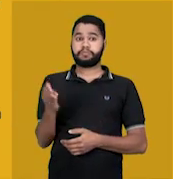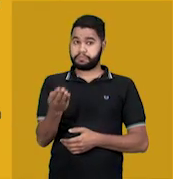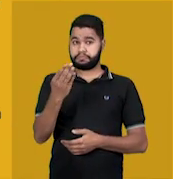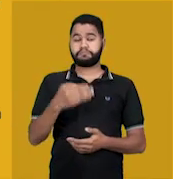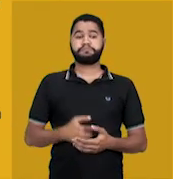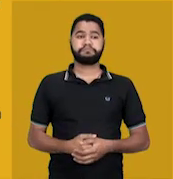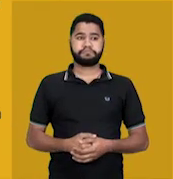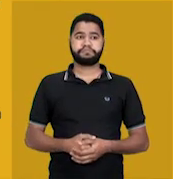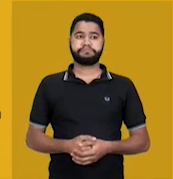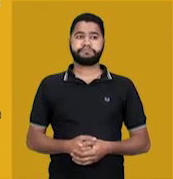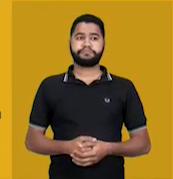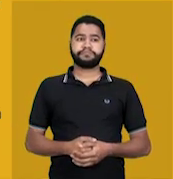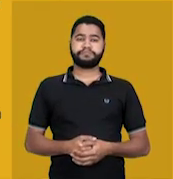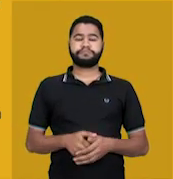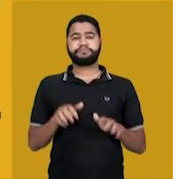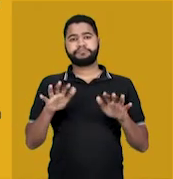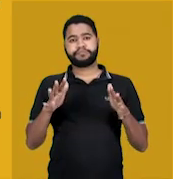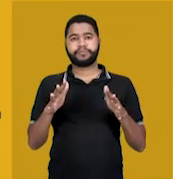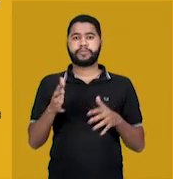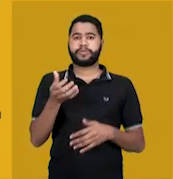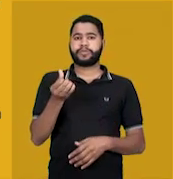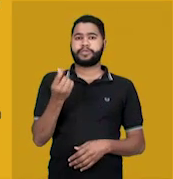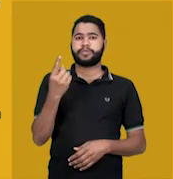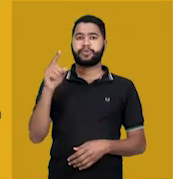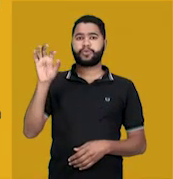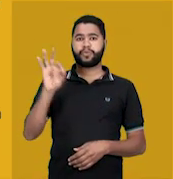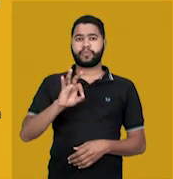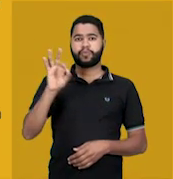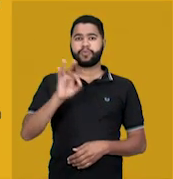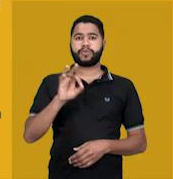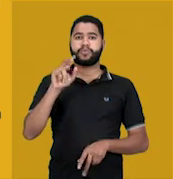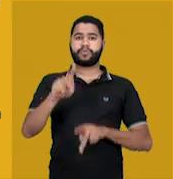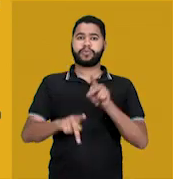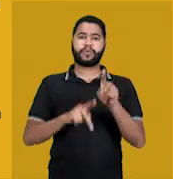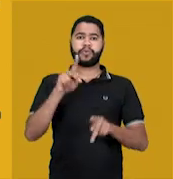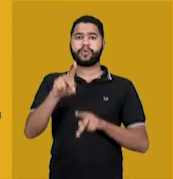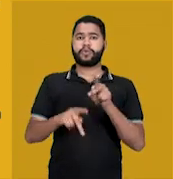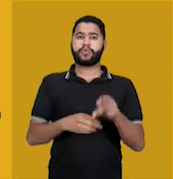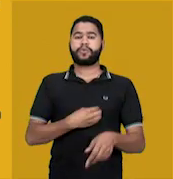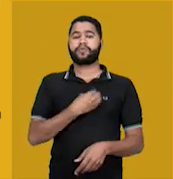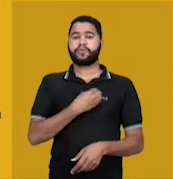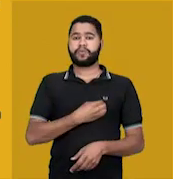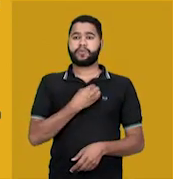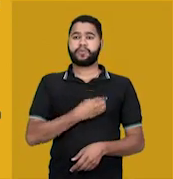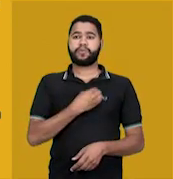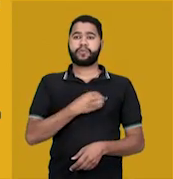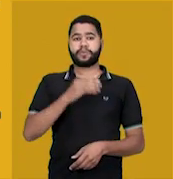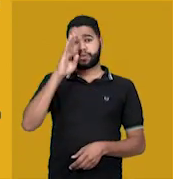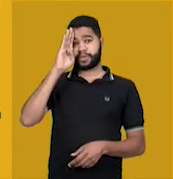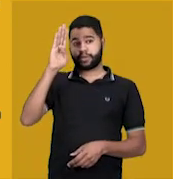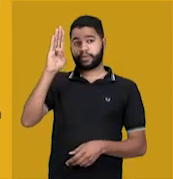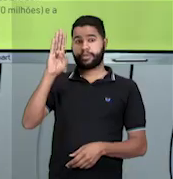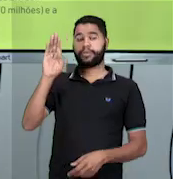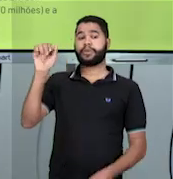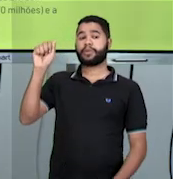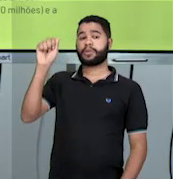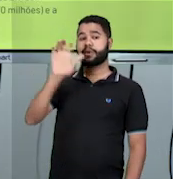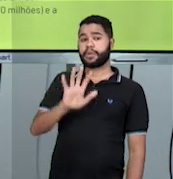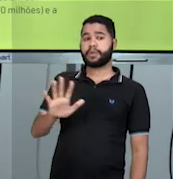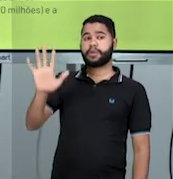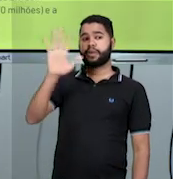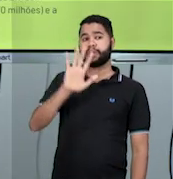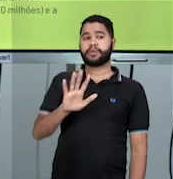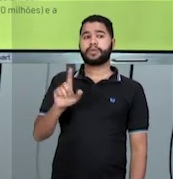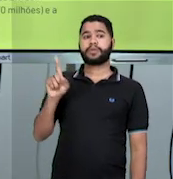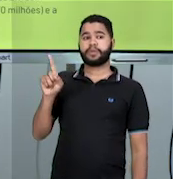né? Cerca de 61% da população mundial vivem, né, no caso aí destaque para a Ásia. No caso